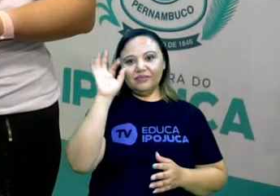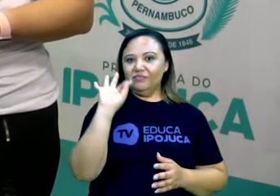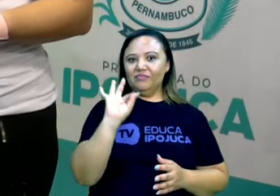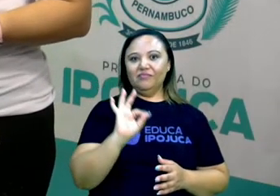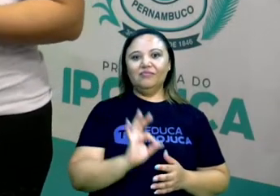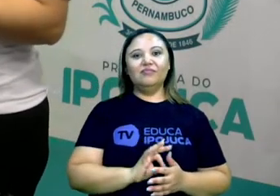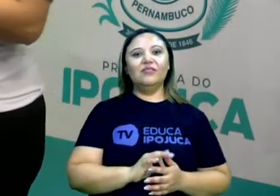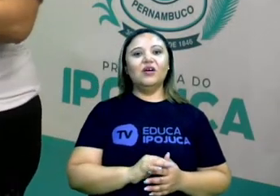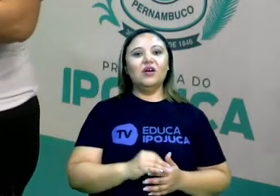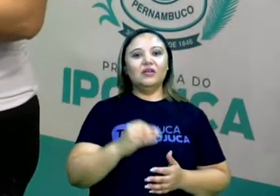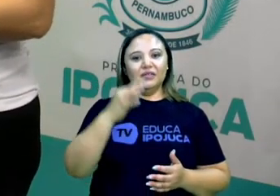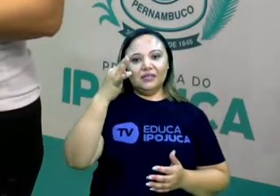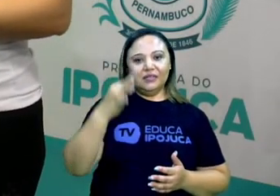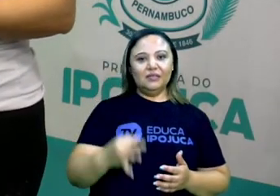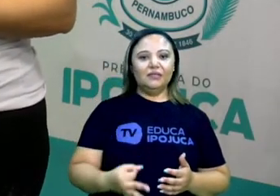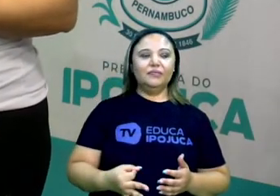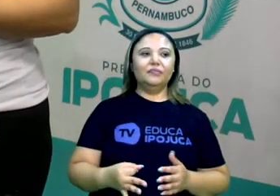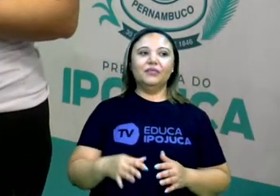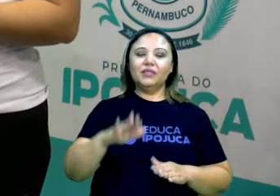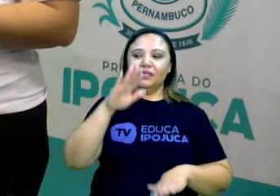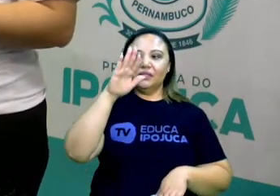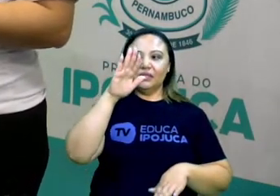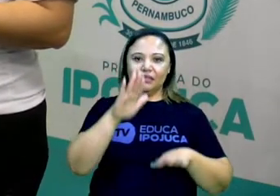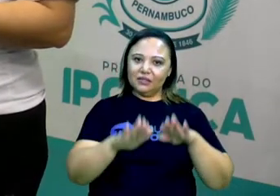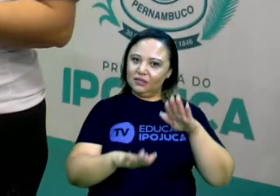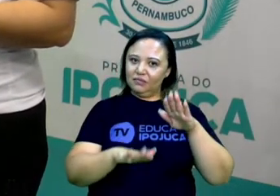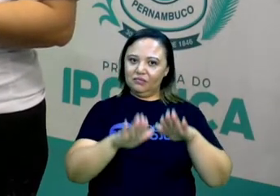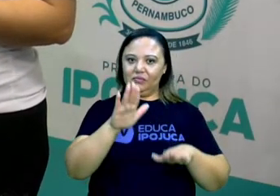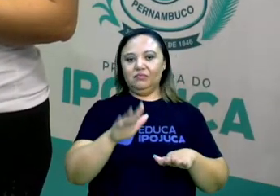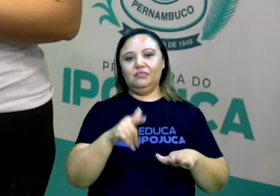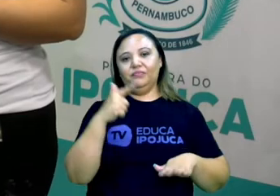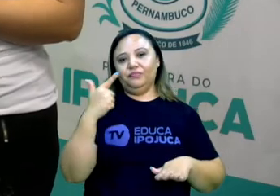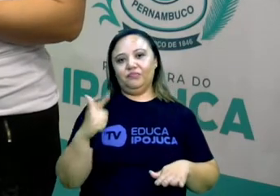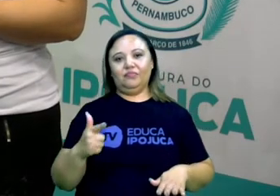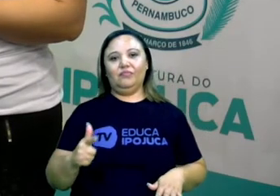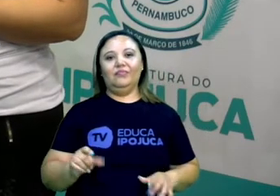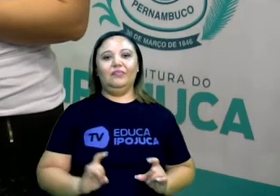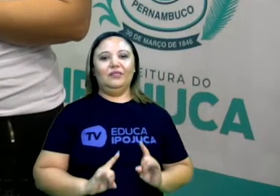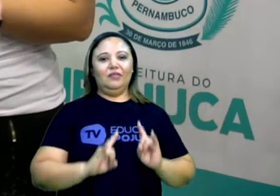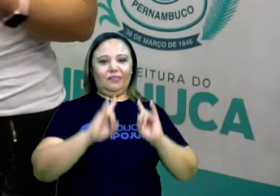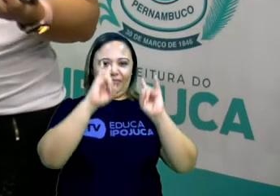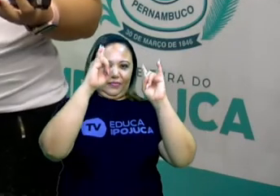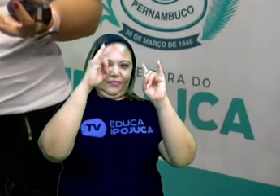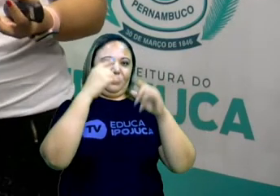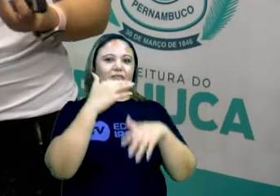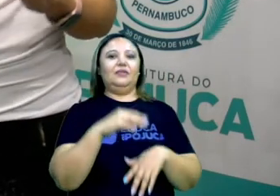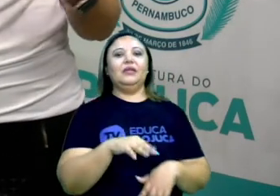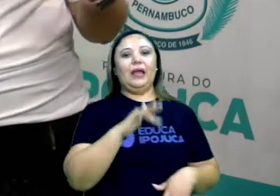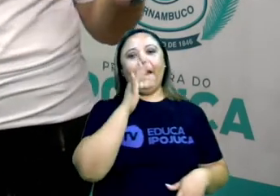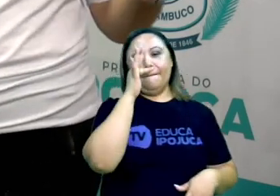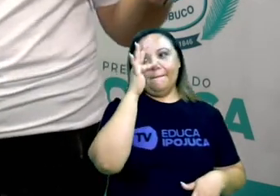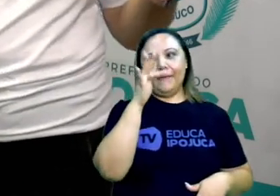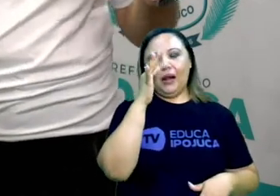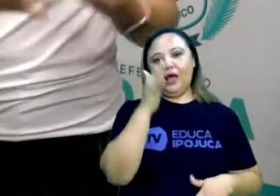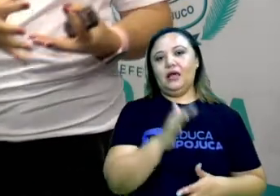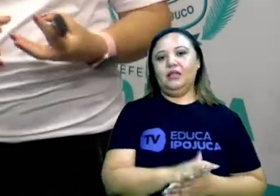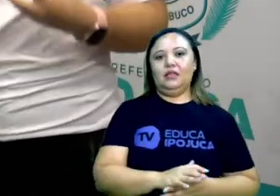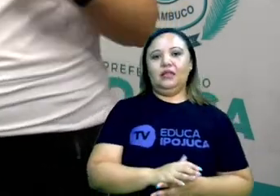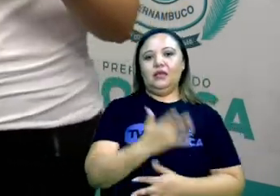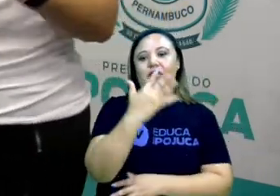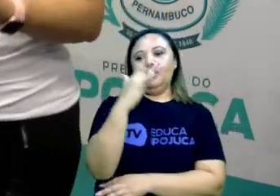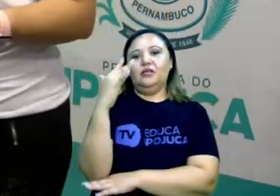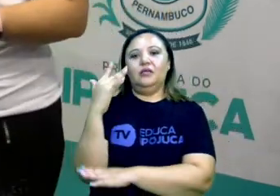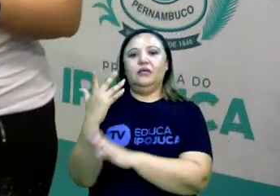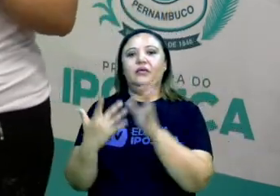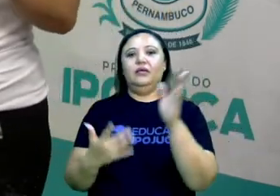Não é verdade? A planta a qual está se referindo no primeiro exemplo não é a planta de